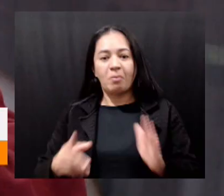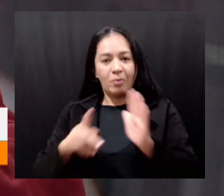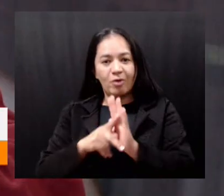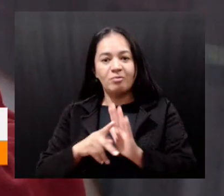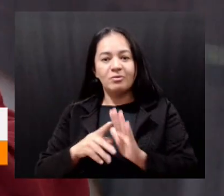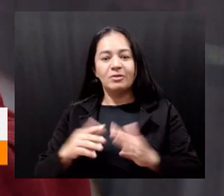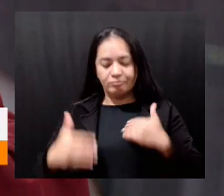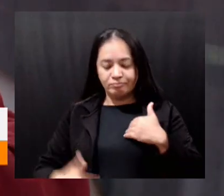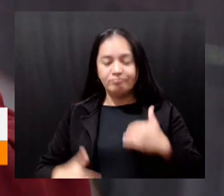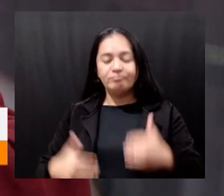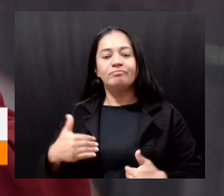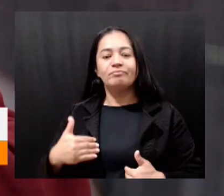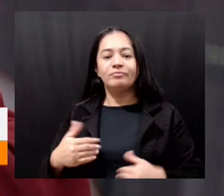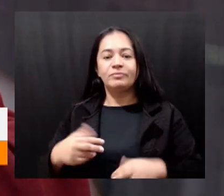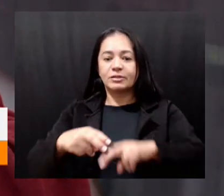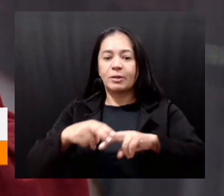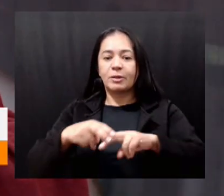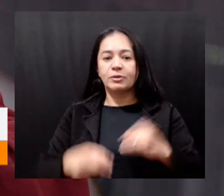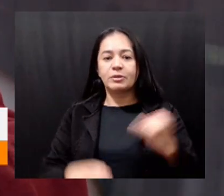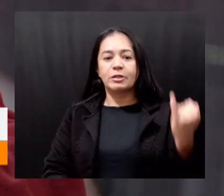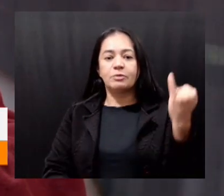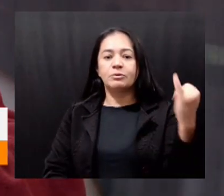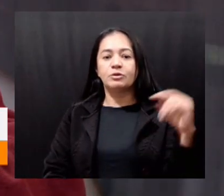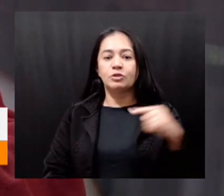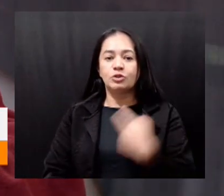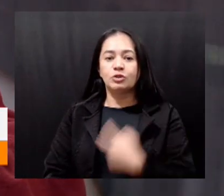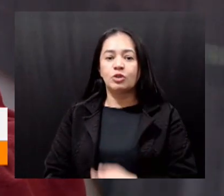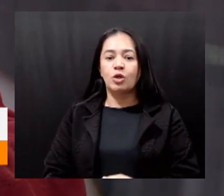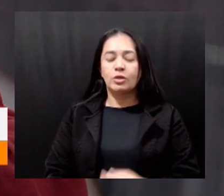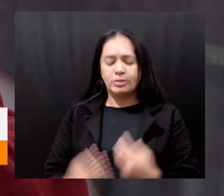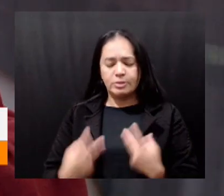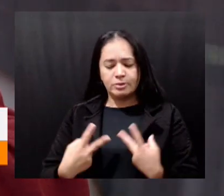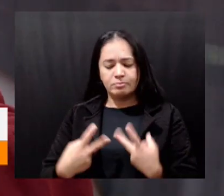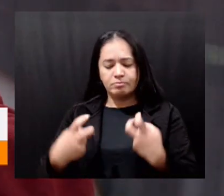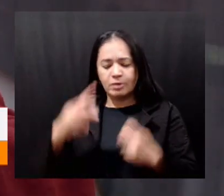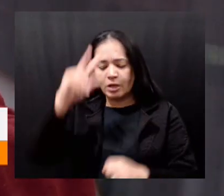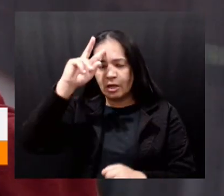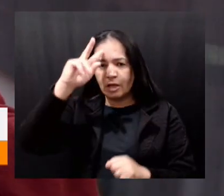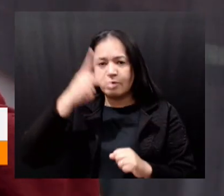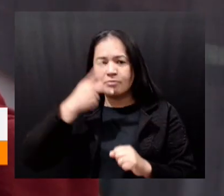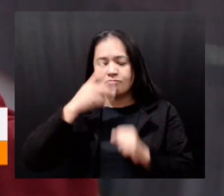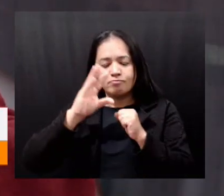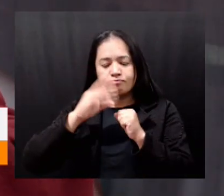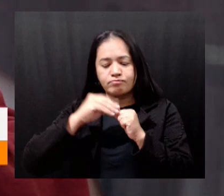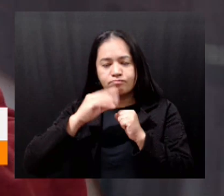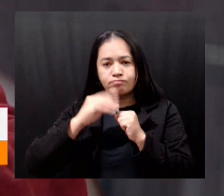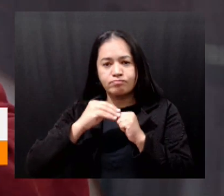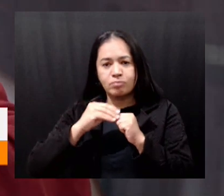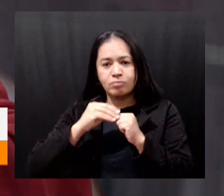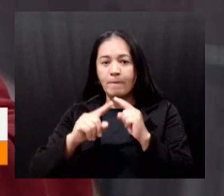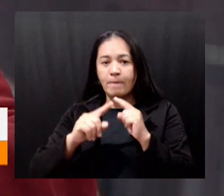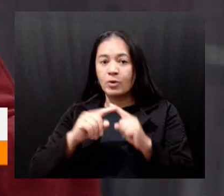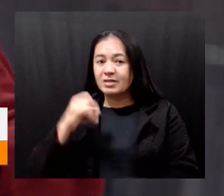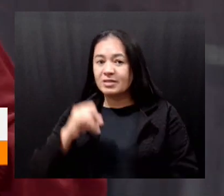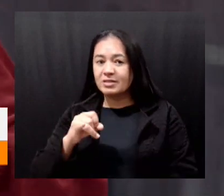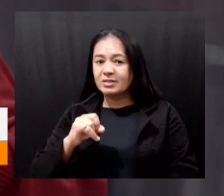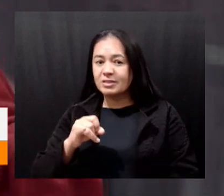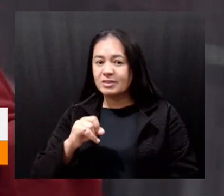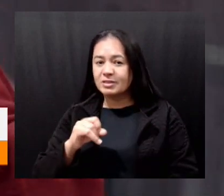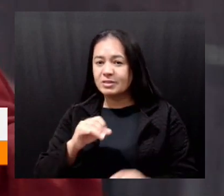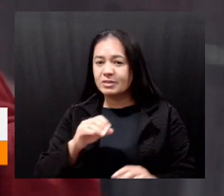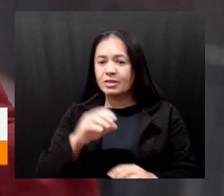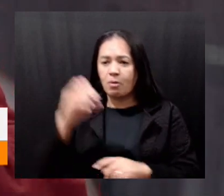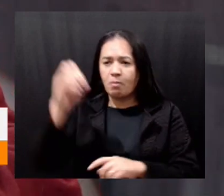por isso que é importante a gente se auto-perceber, a gente se autoconhecer, porque se eu tô assistindo esse bombardeio e aquilo tá me